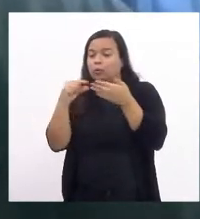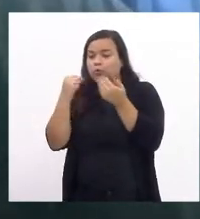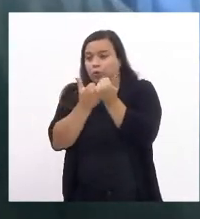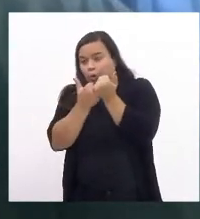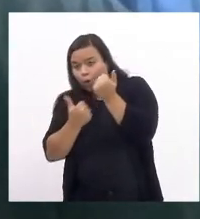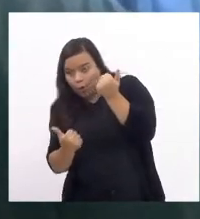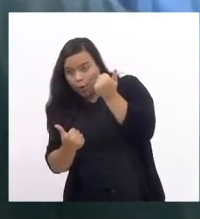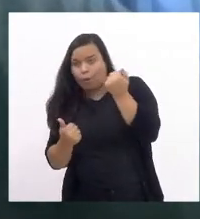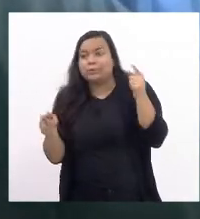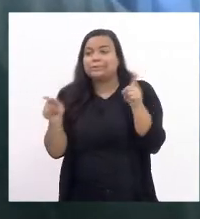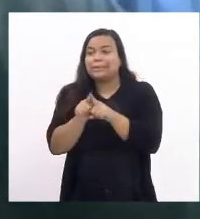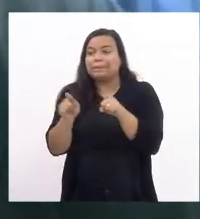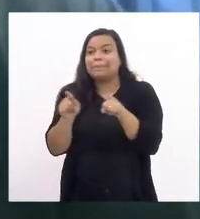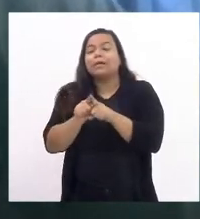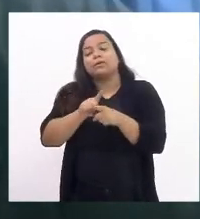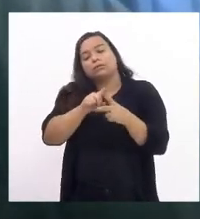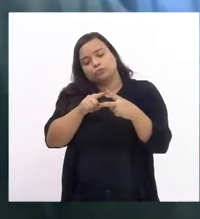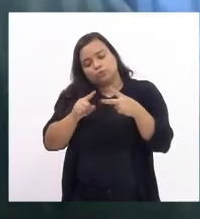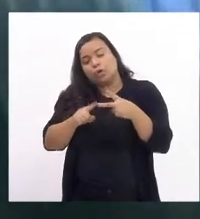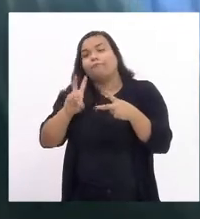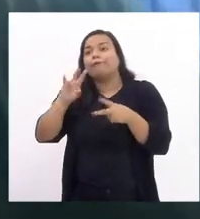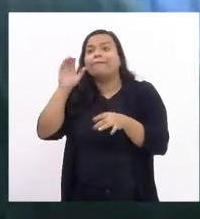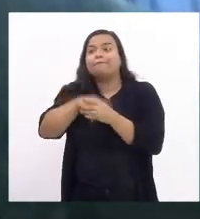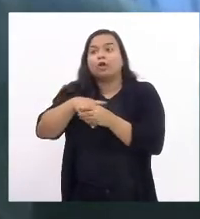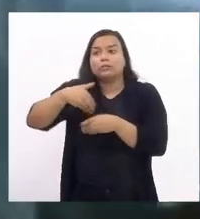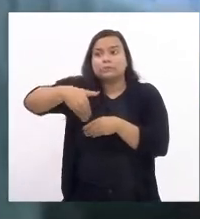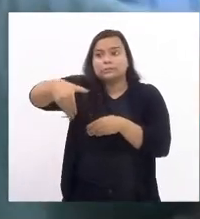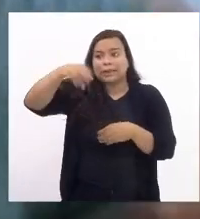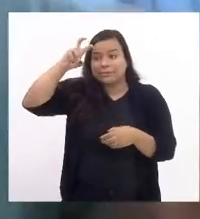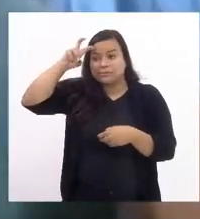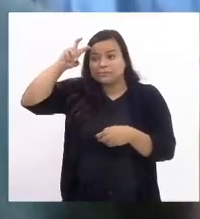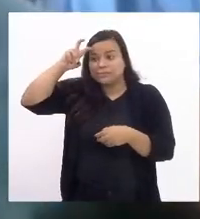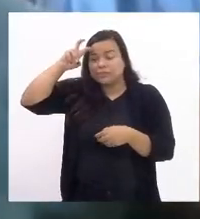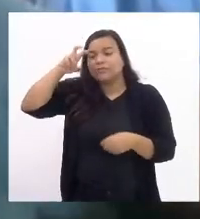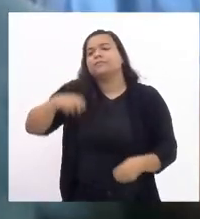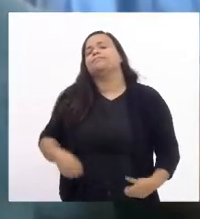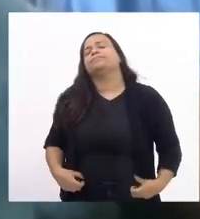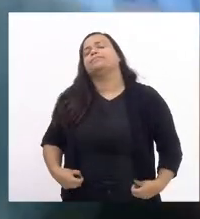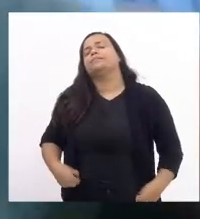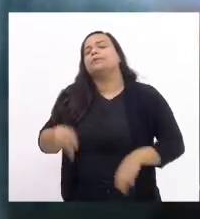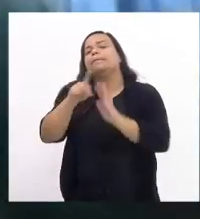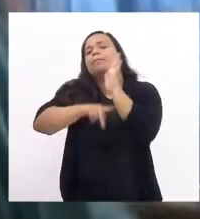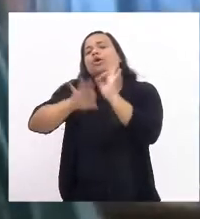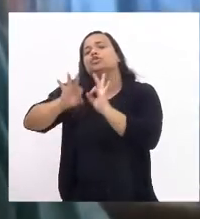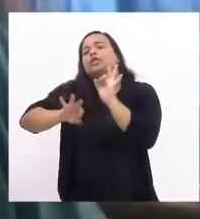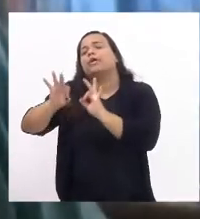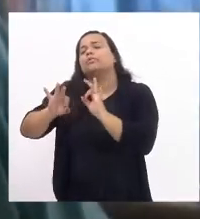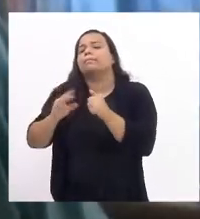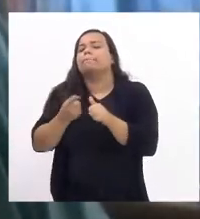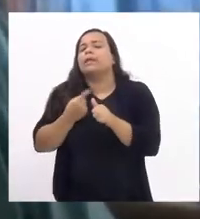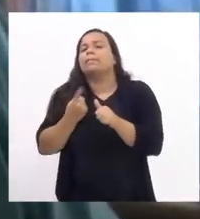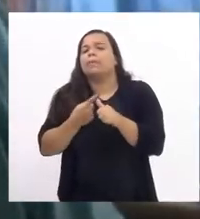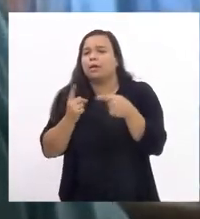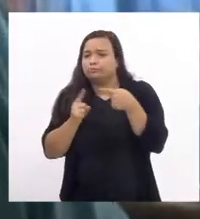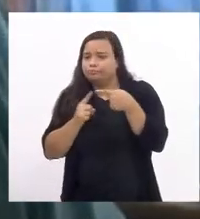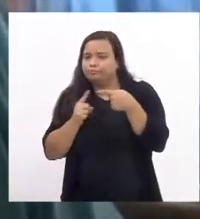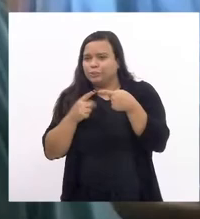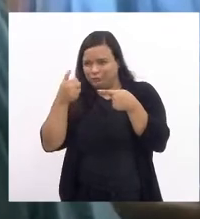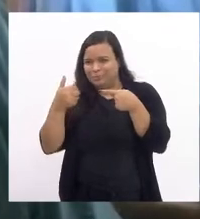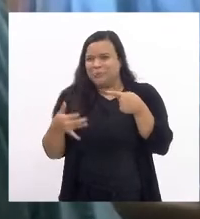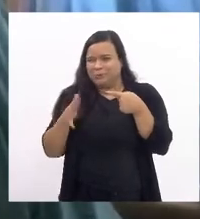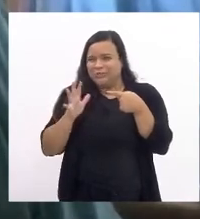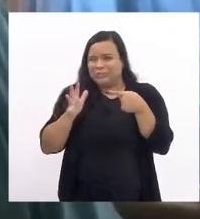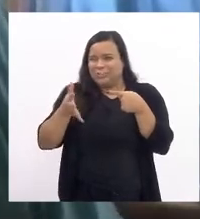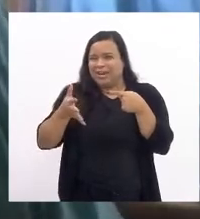serão votados nesta quinta-feira. O primeiro projeto, como foi explicado,